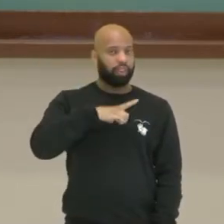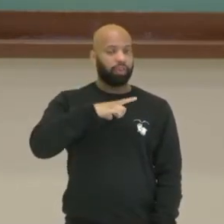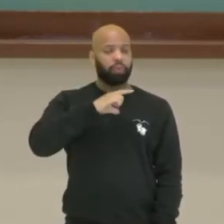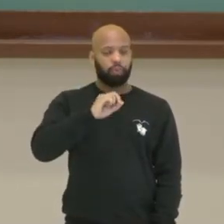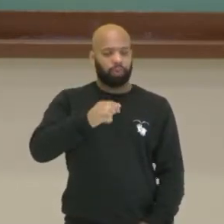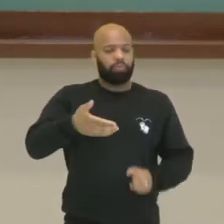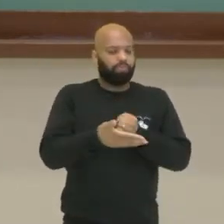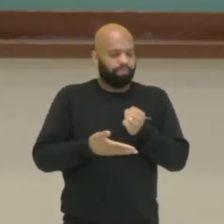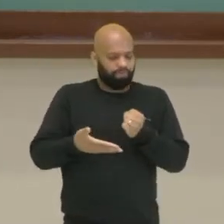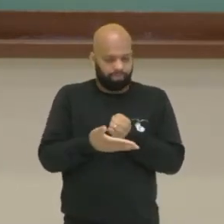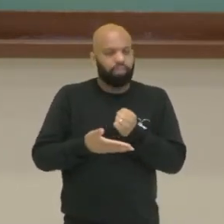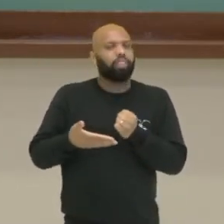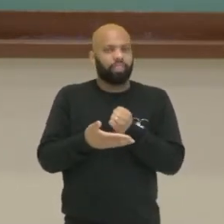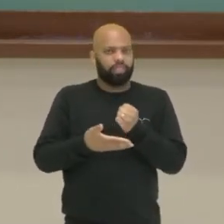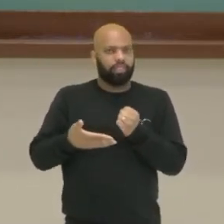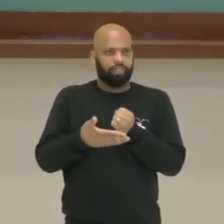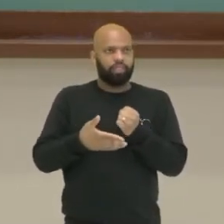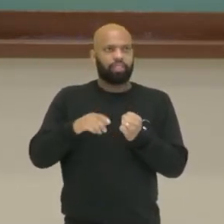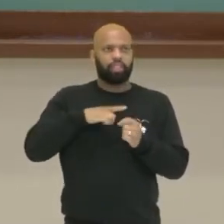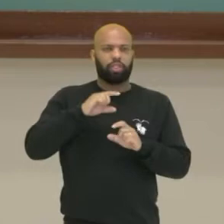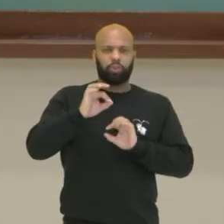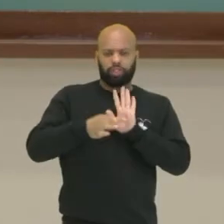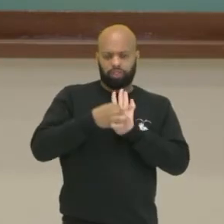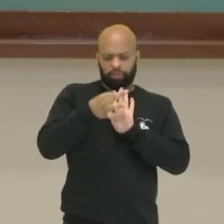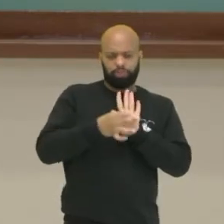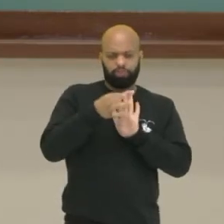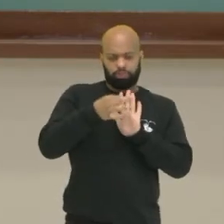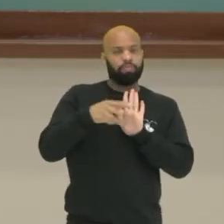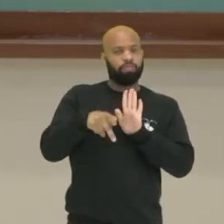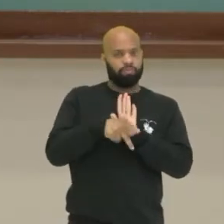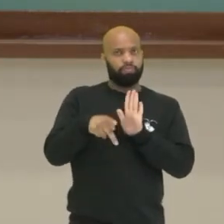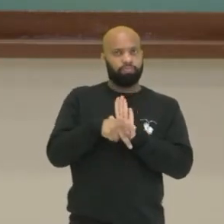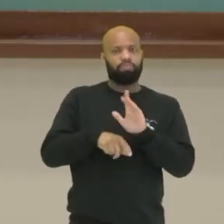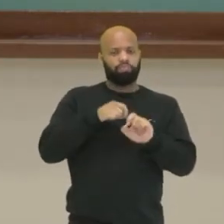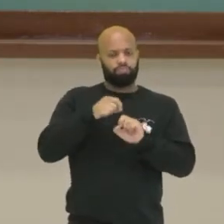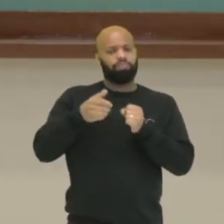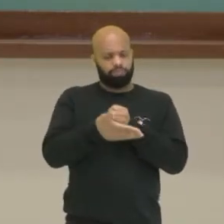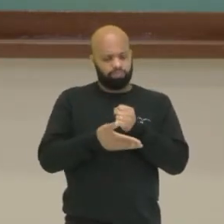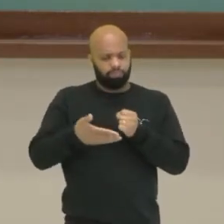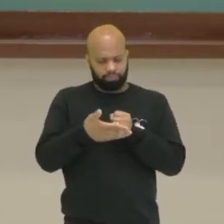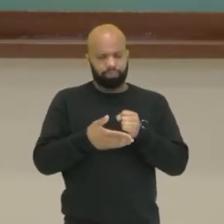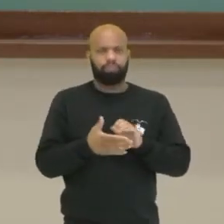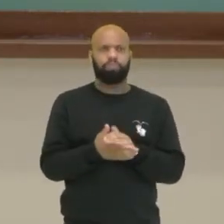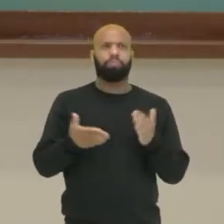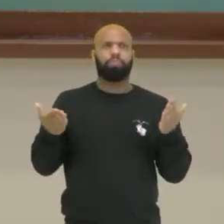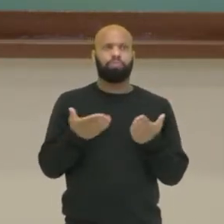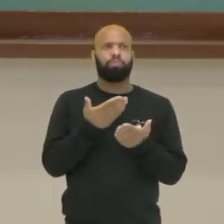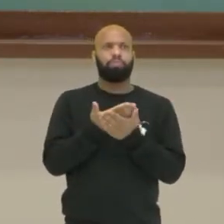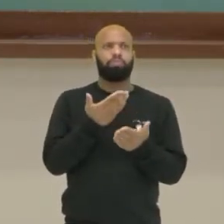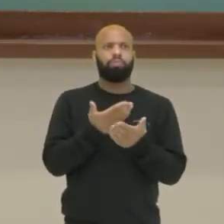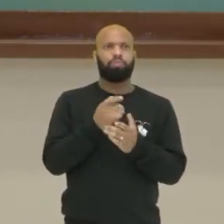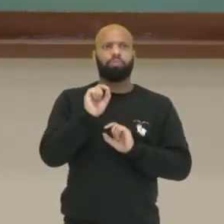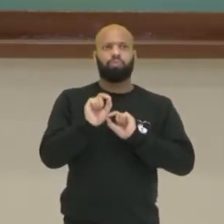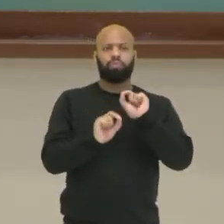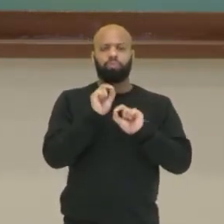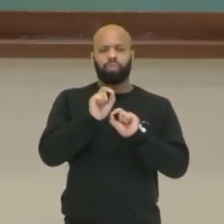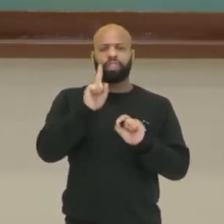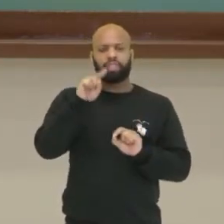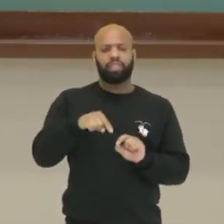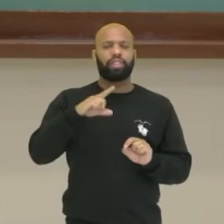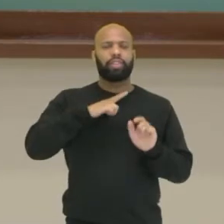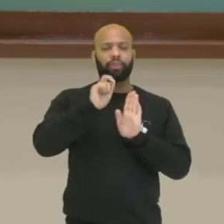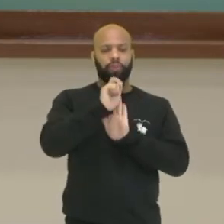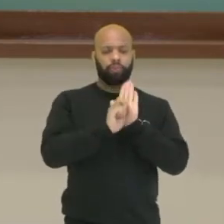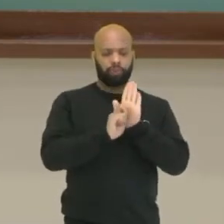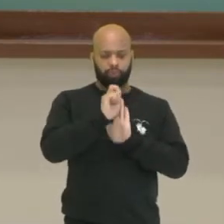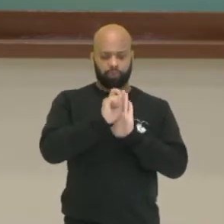fundamentadas. Nós, então, nessa aula, vamos dar continuidade às resoluções, aos